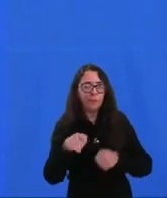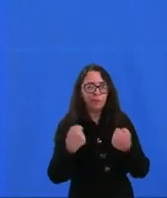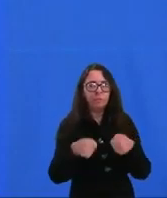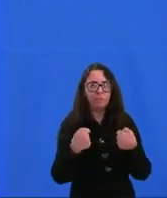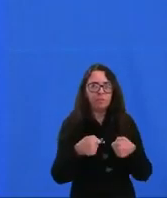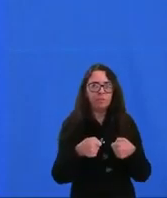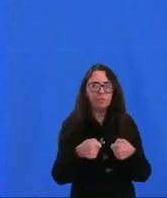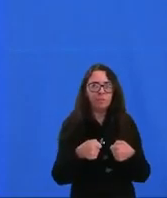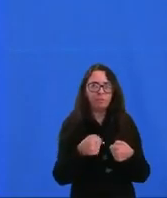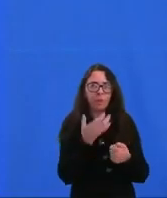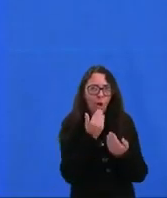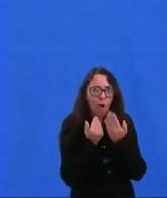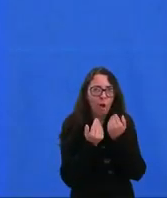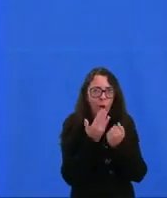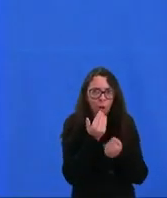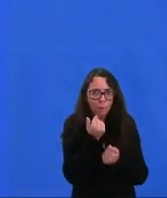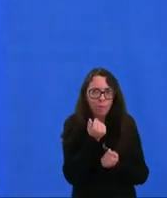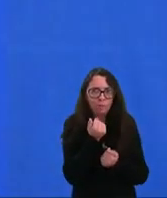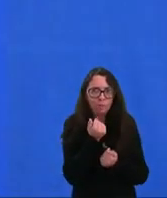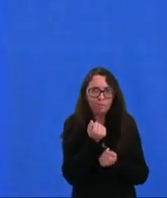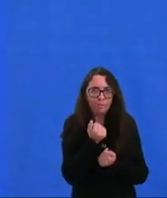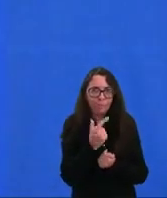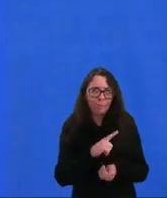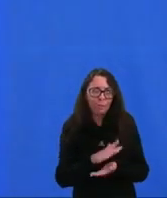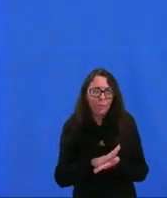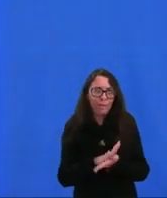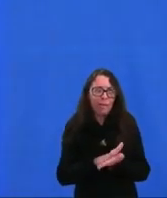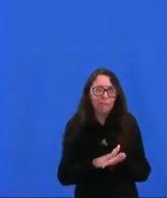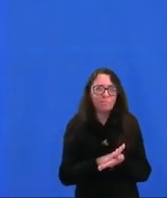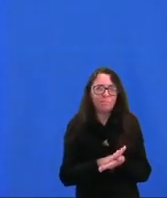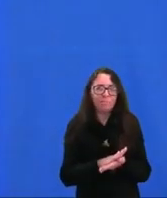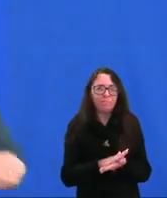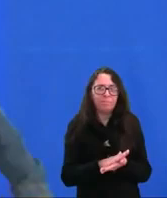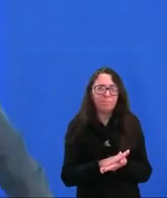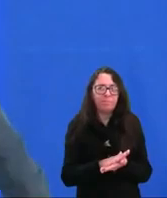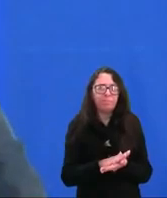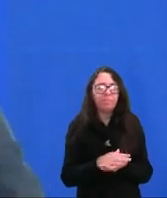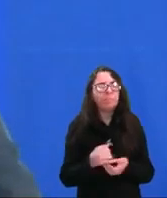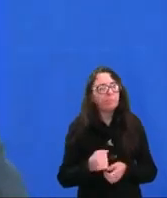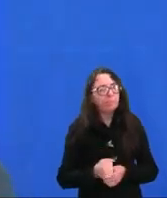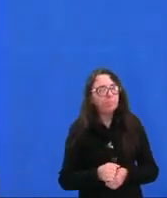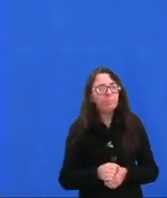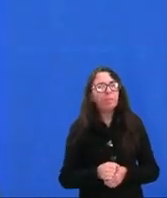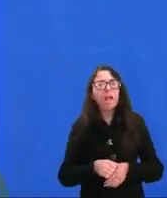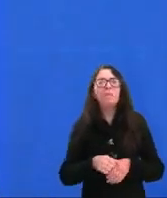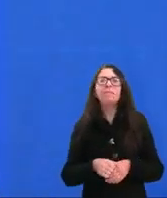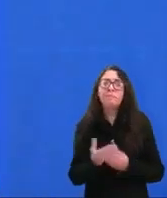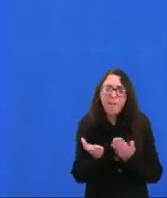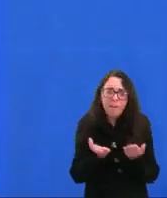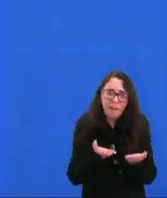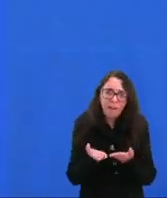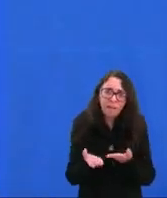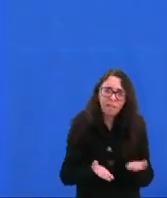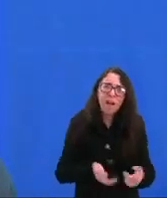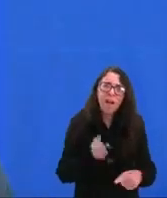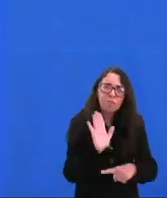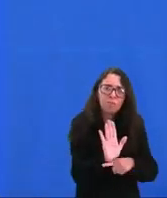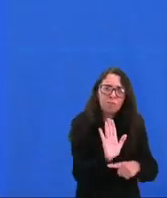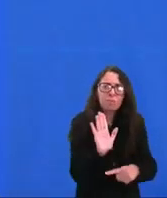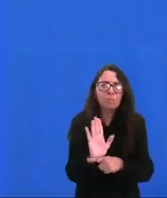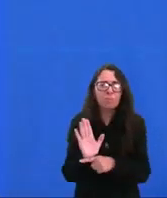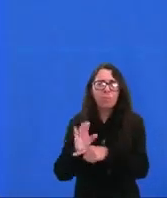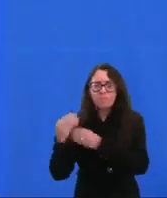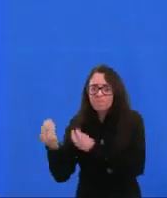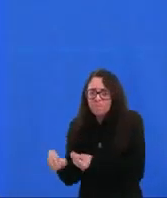4:16, né? Para a edificação de si mesmo em amor. E o amor, a gente diz a palavra que nós